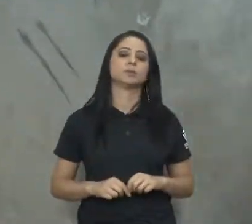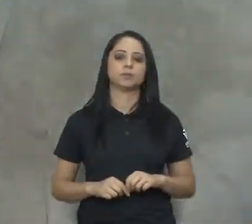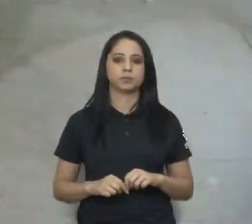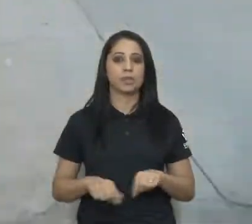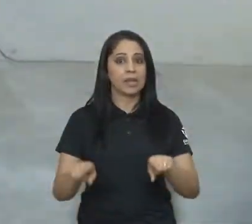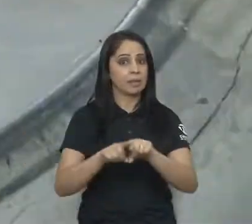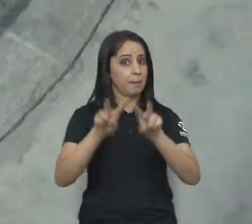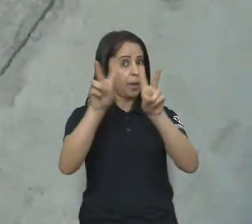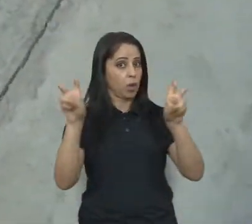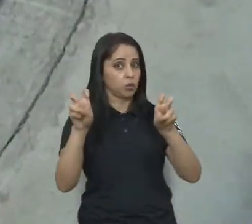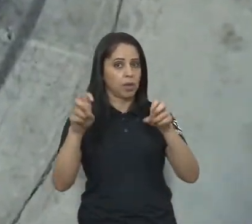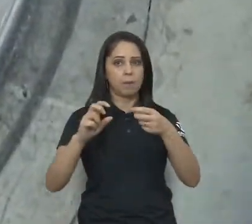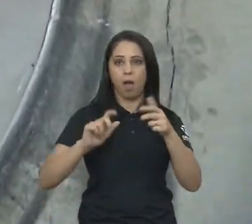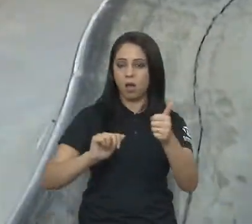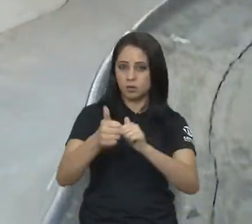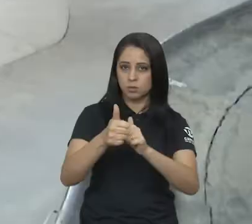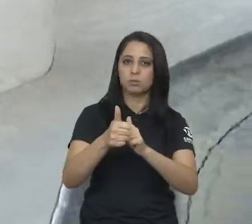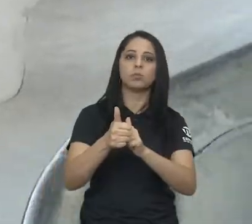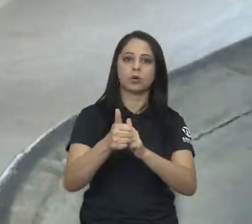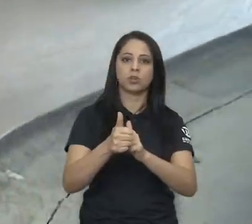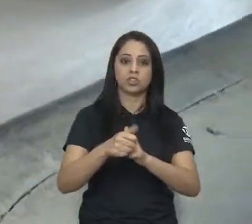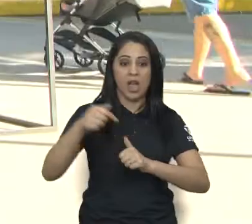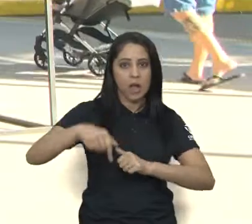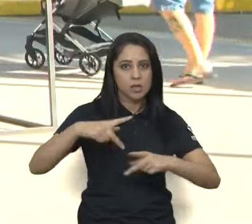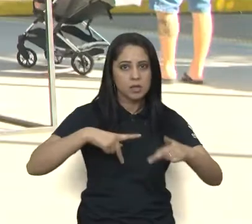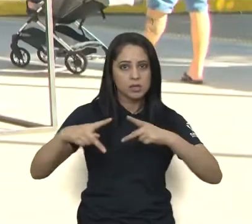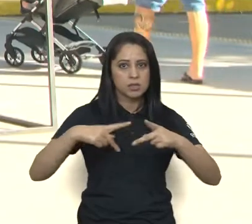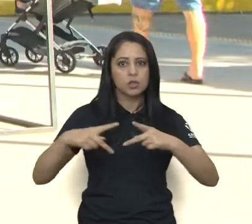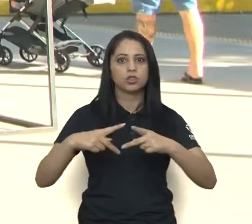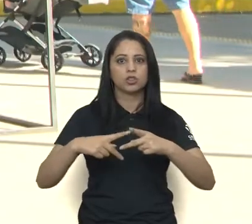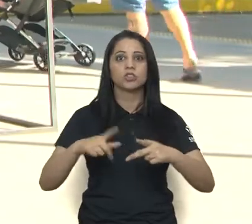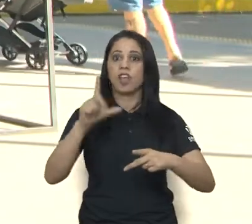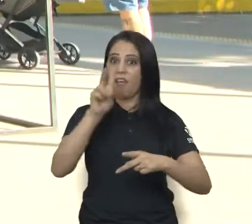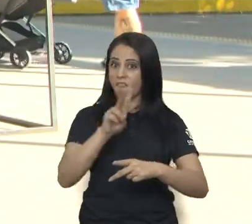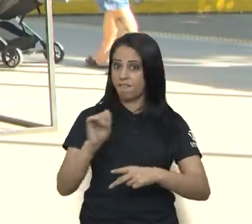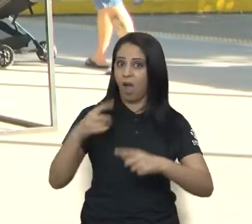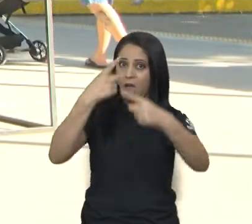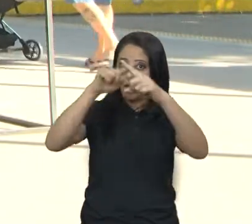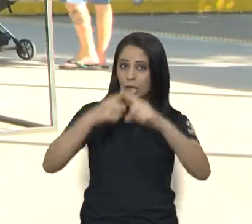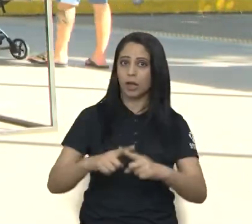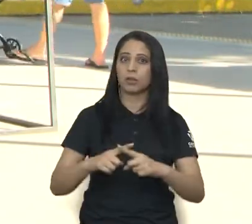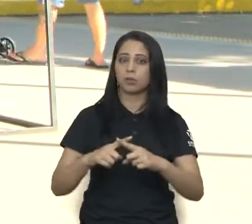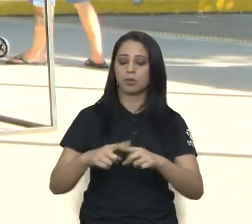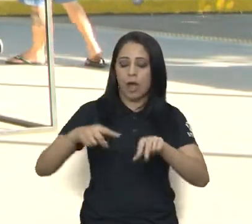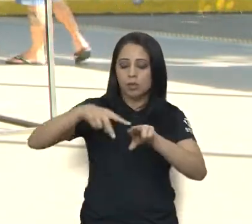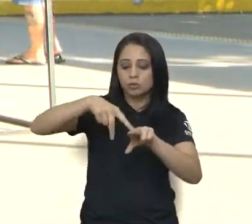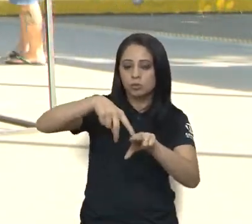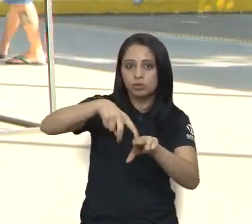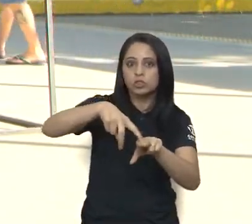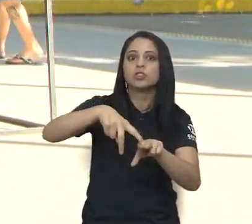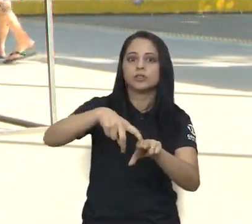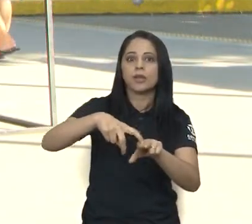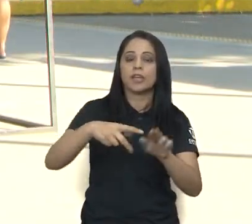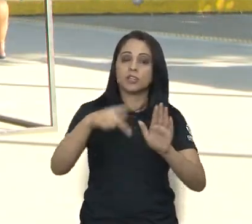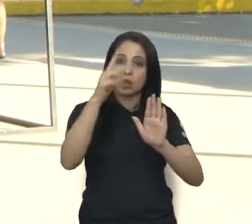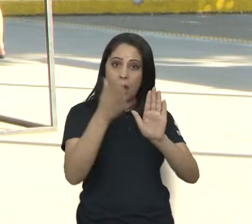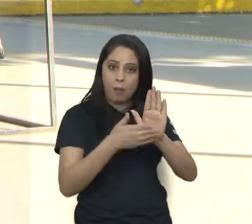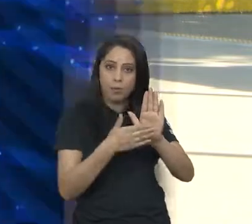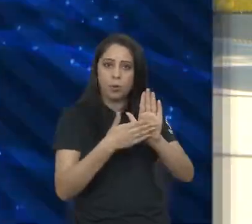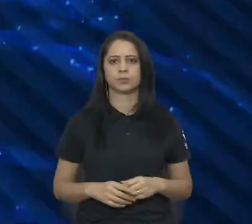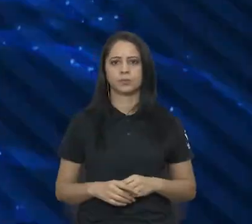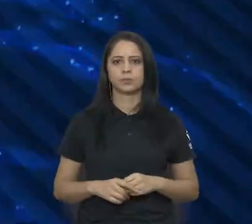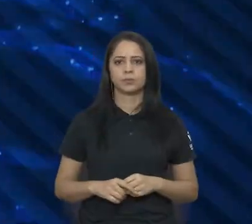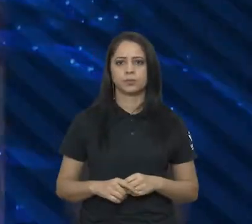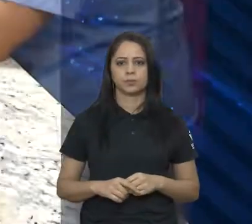do esporte, São José dos Campos deve ganhar um campeonato de skate. Essa proposta também foi aprovada pelos